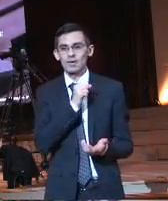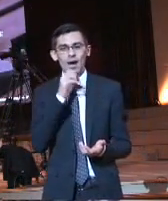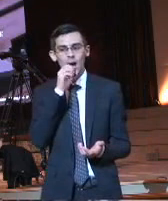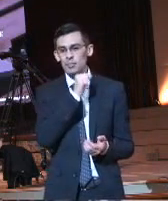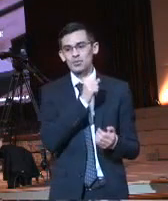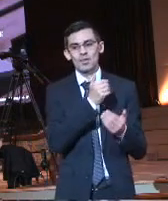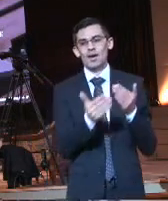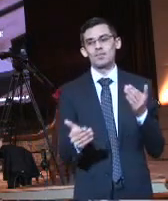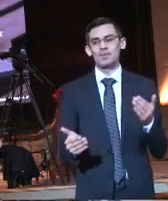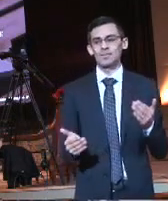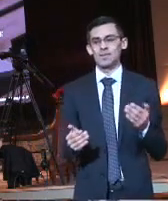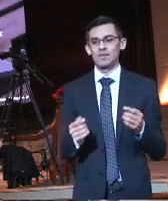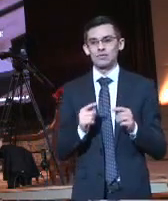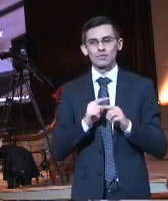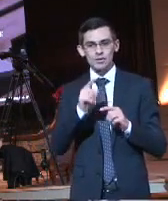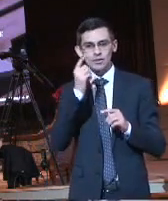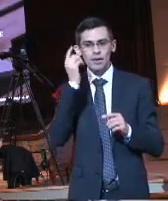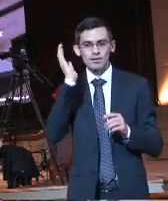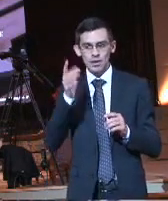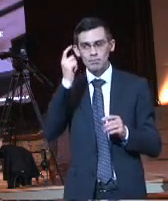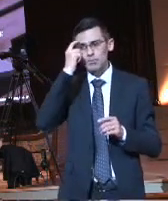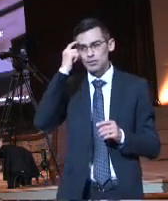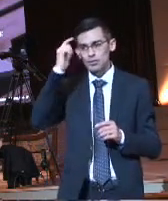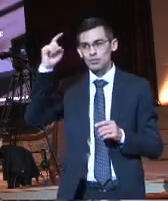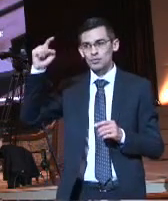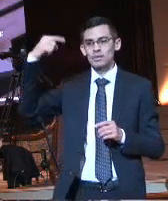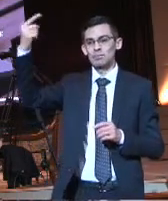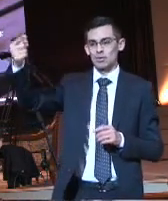Você já pensou no depois?